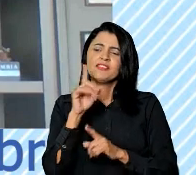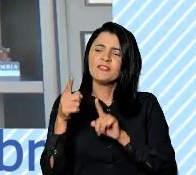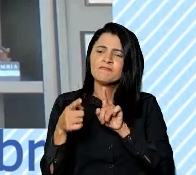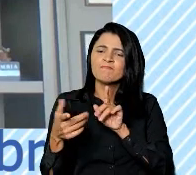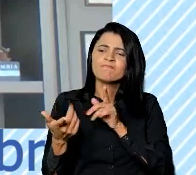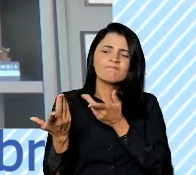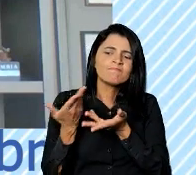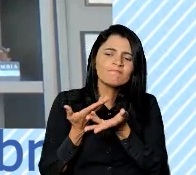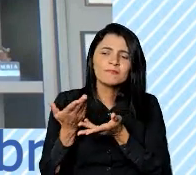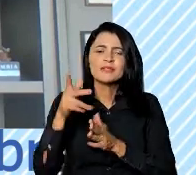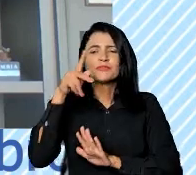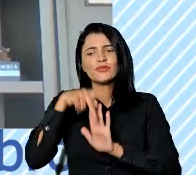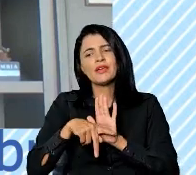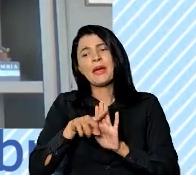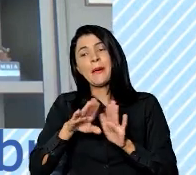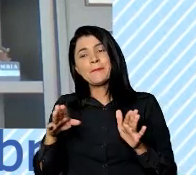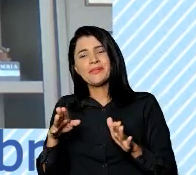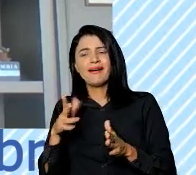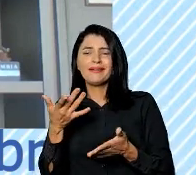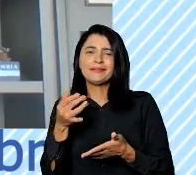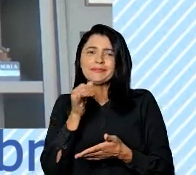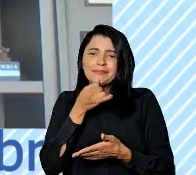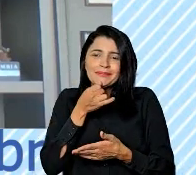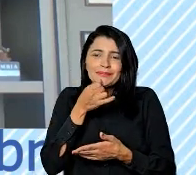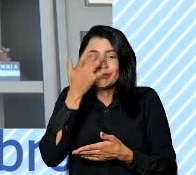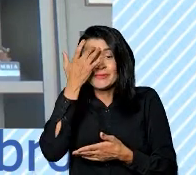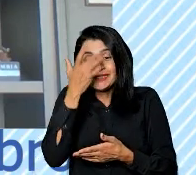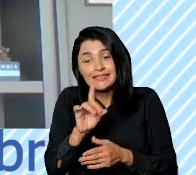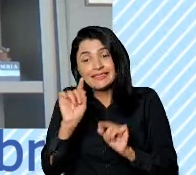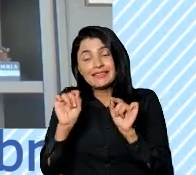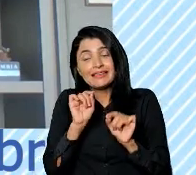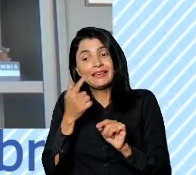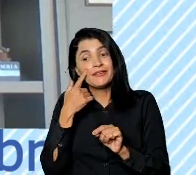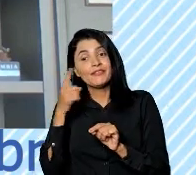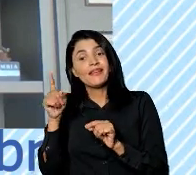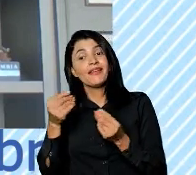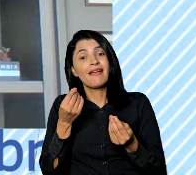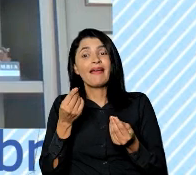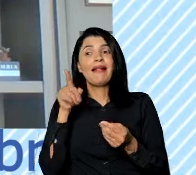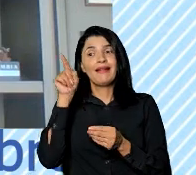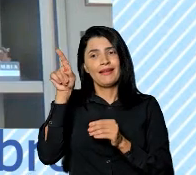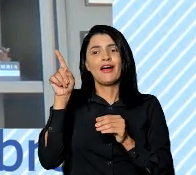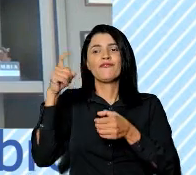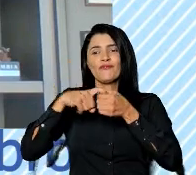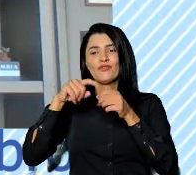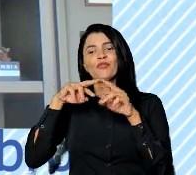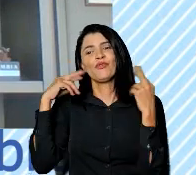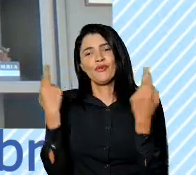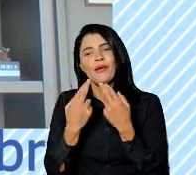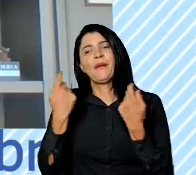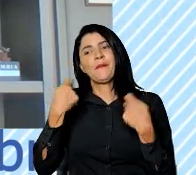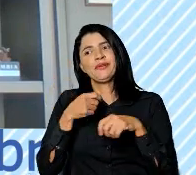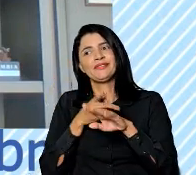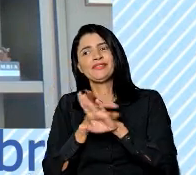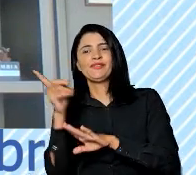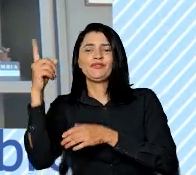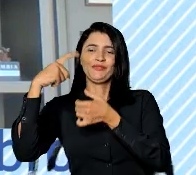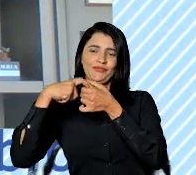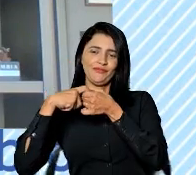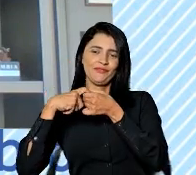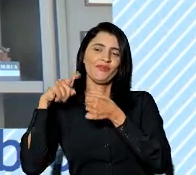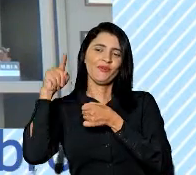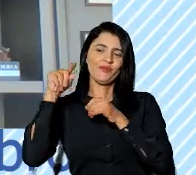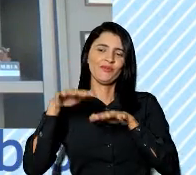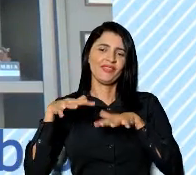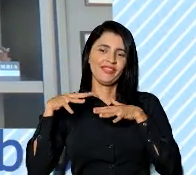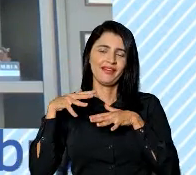do projeto, mas infelizmente ou felizmente, não sei, descobriremos, a sessão voltou e eu preciso retomar ao